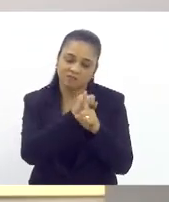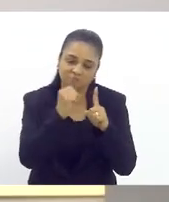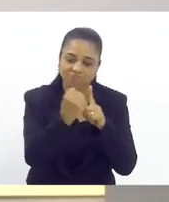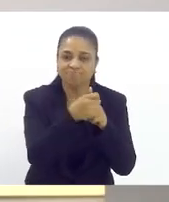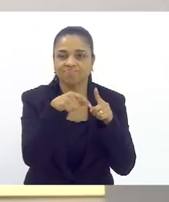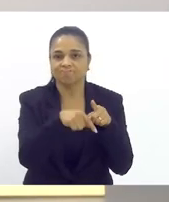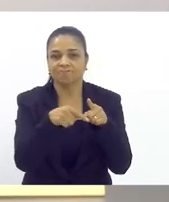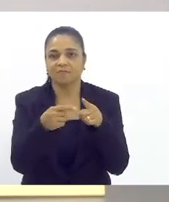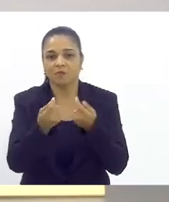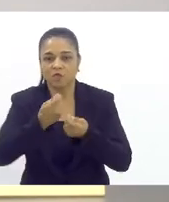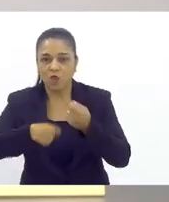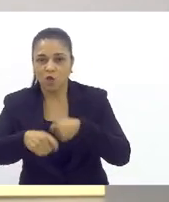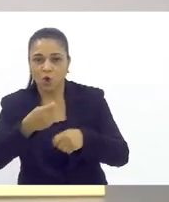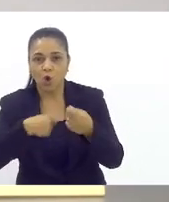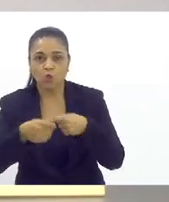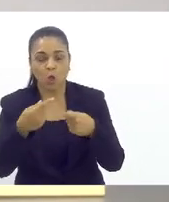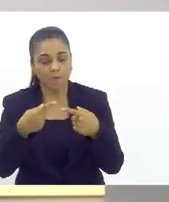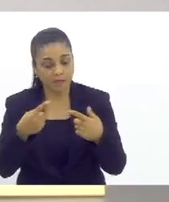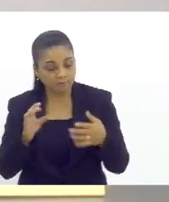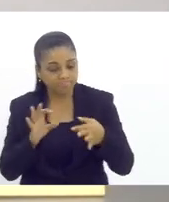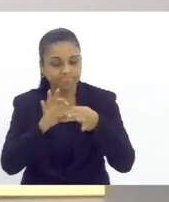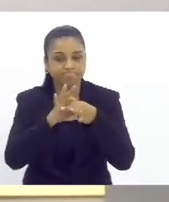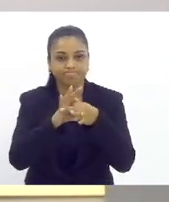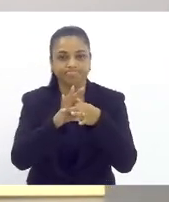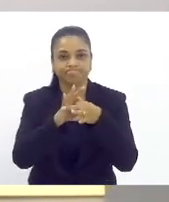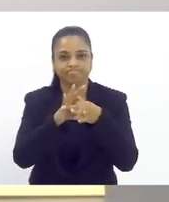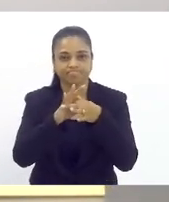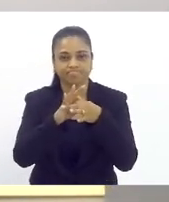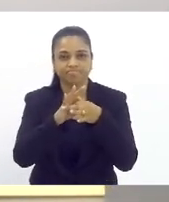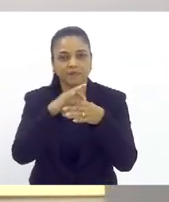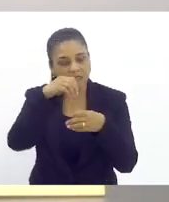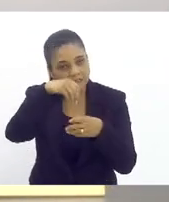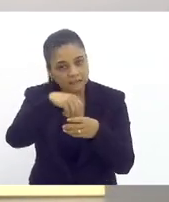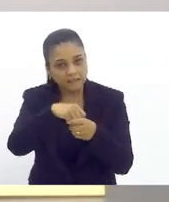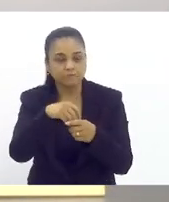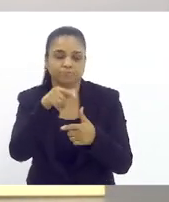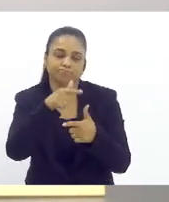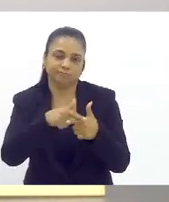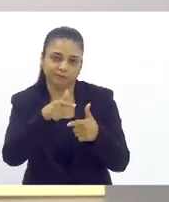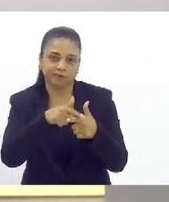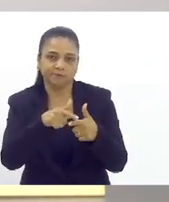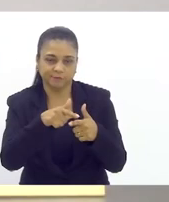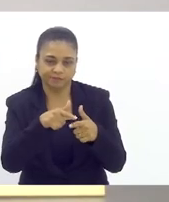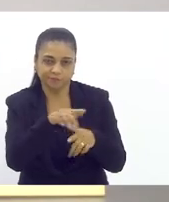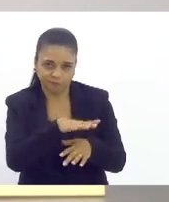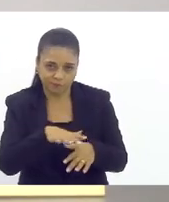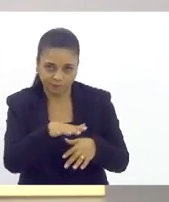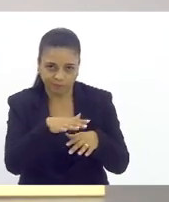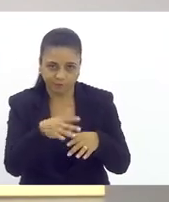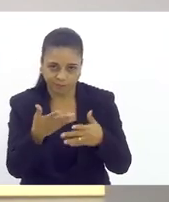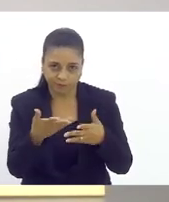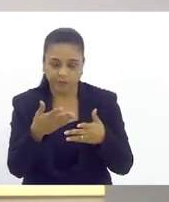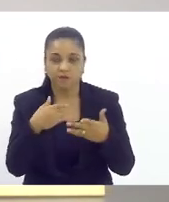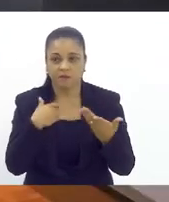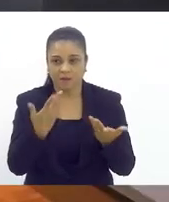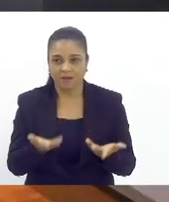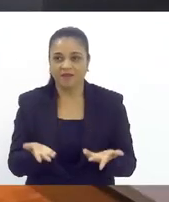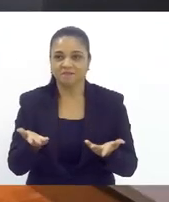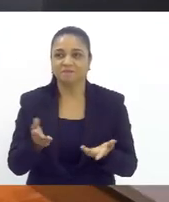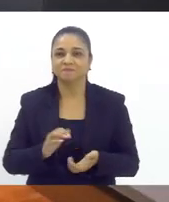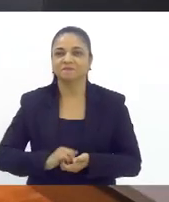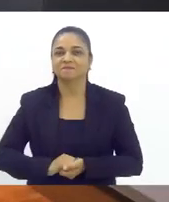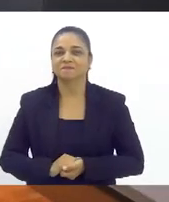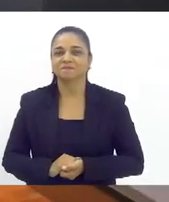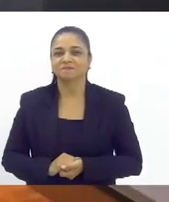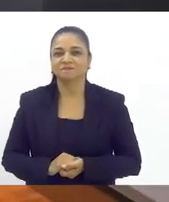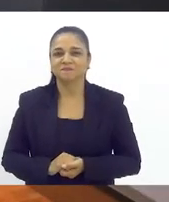equacionada a gente tem esses problemas dentro do campo então acho que essas questões